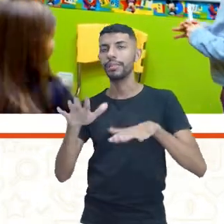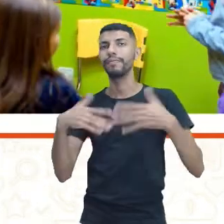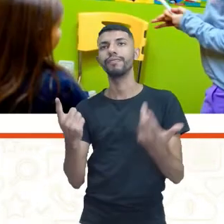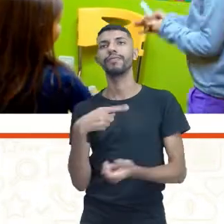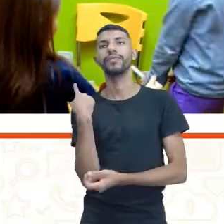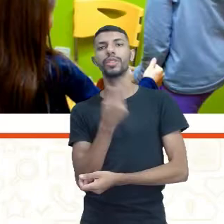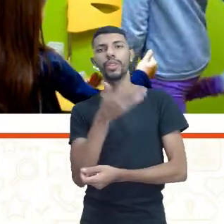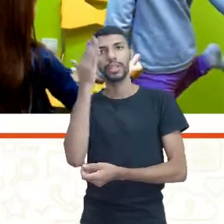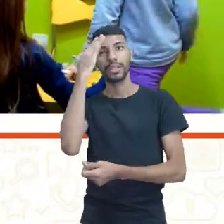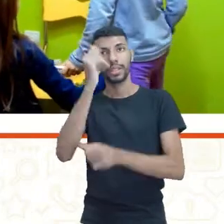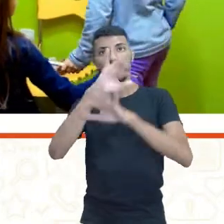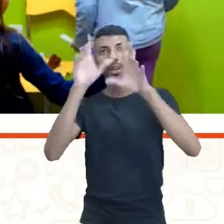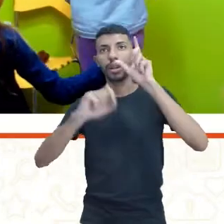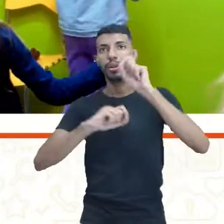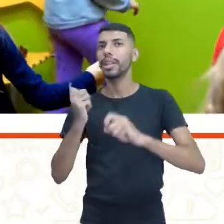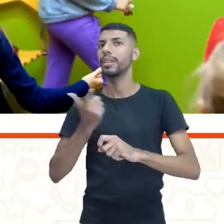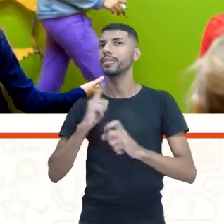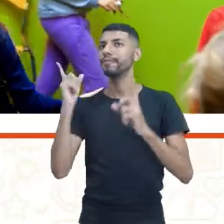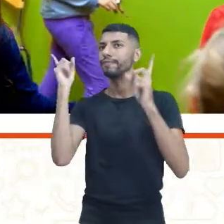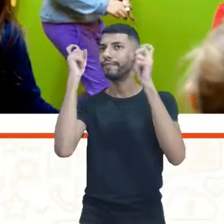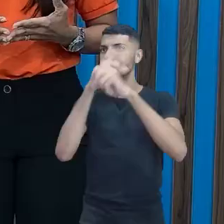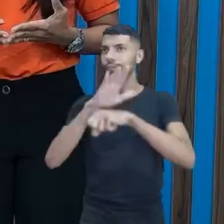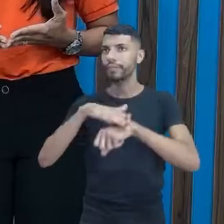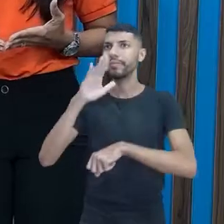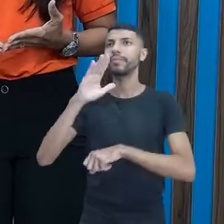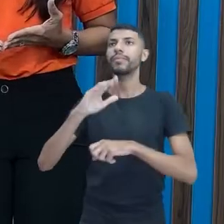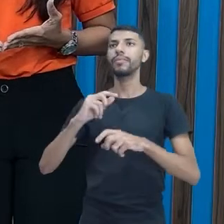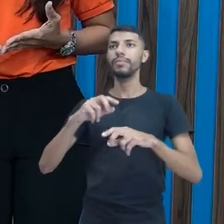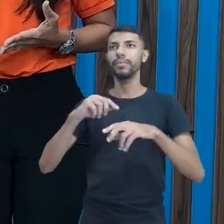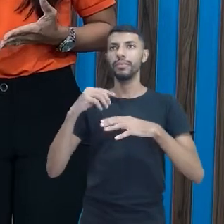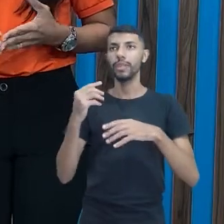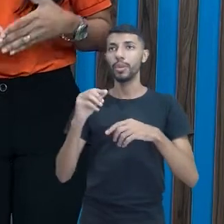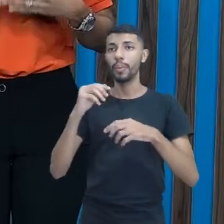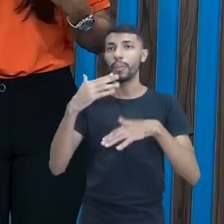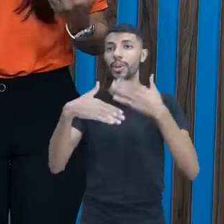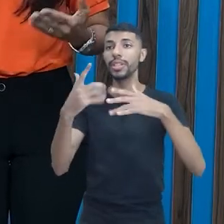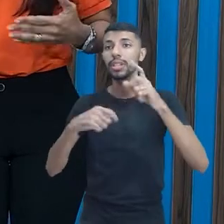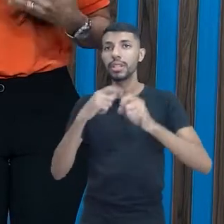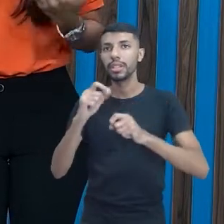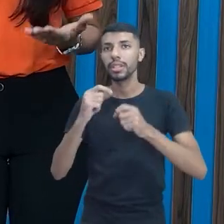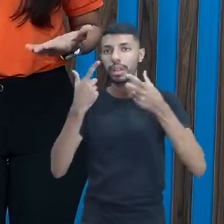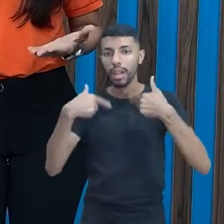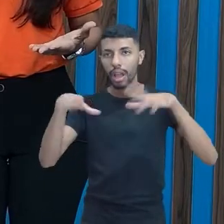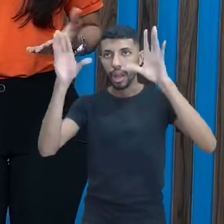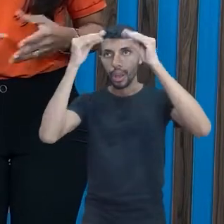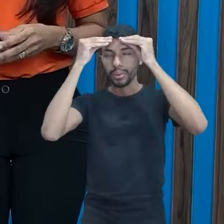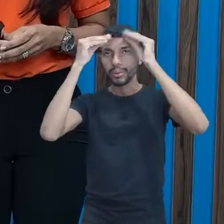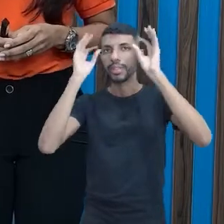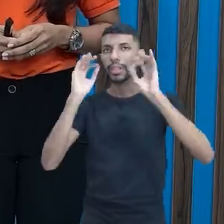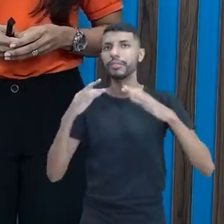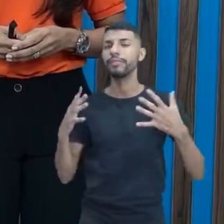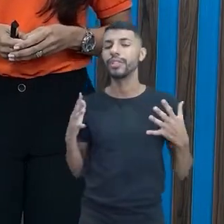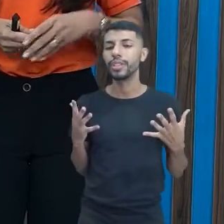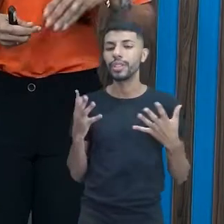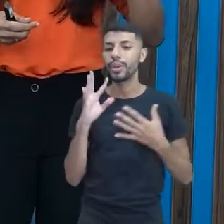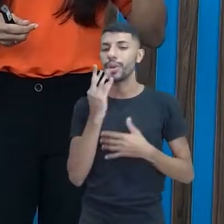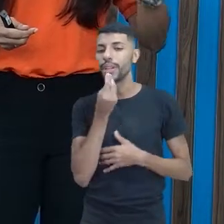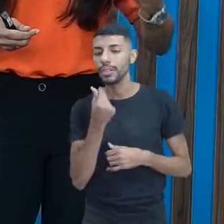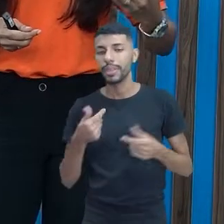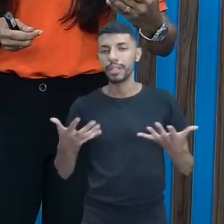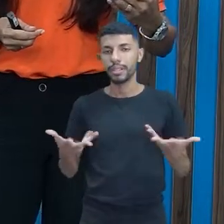tem uma dificuldade a mais para o processo de aquisição, né, de conhecimentos e de habilidades. Então,